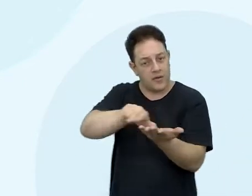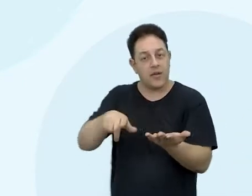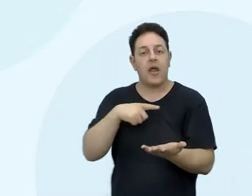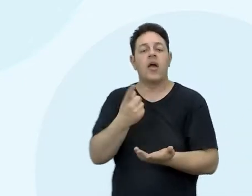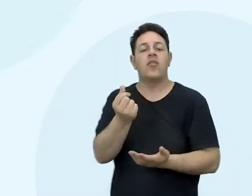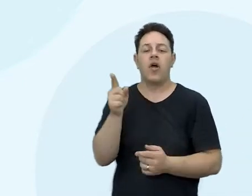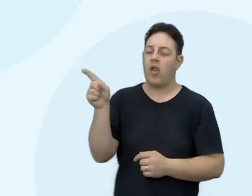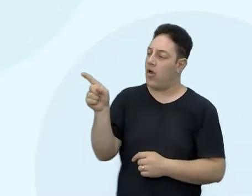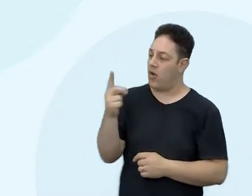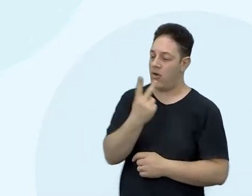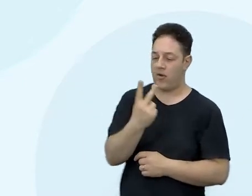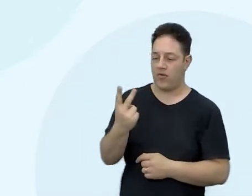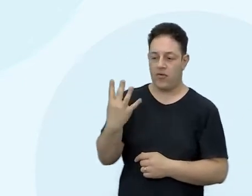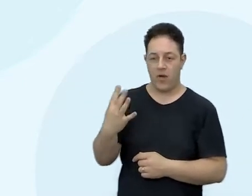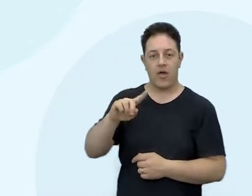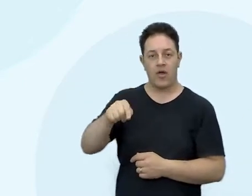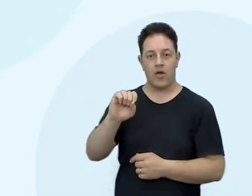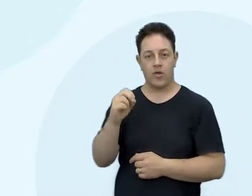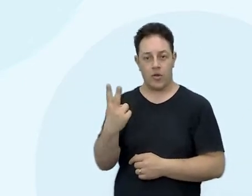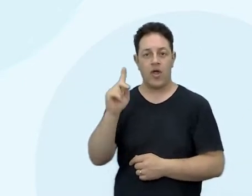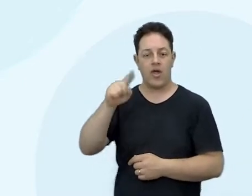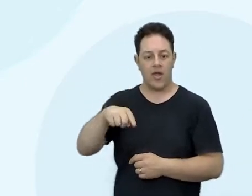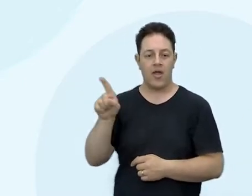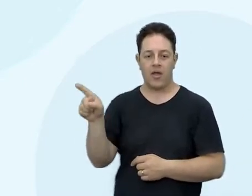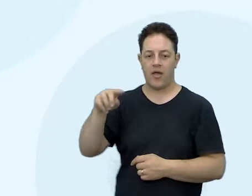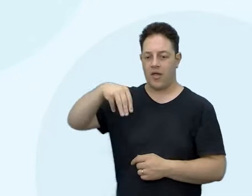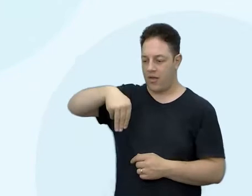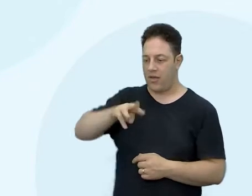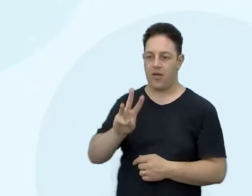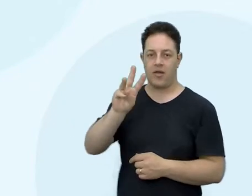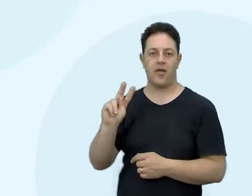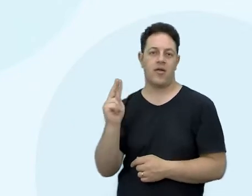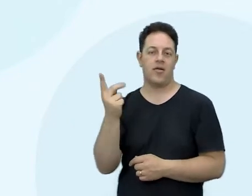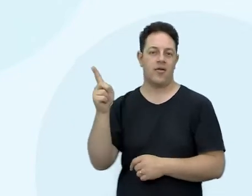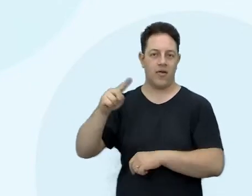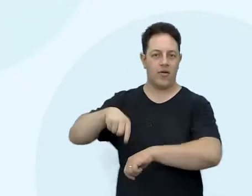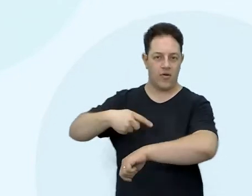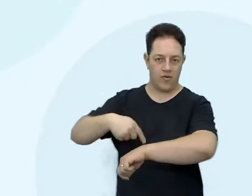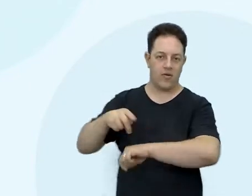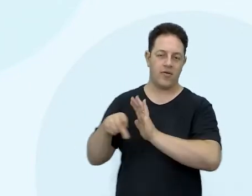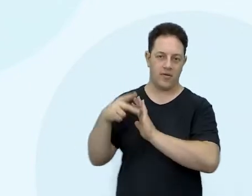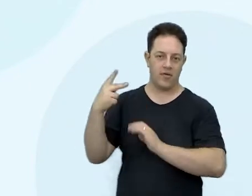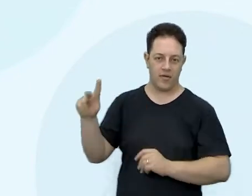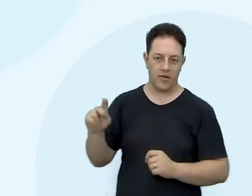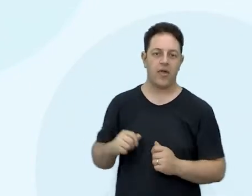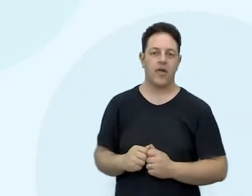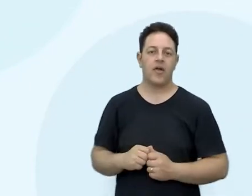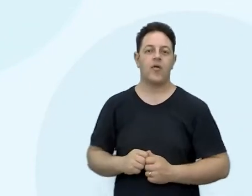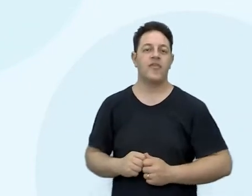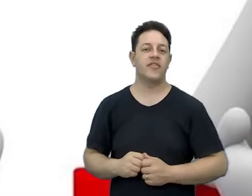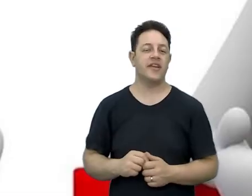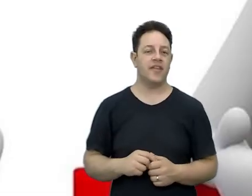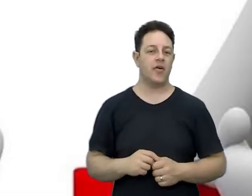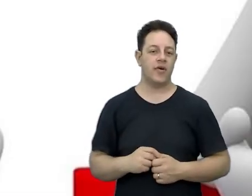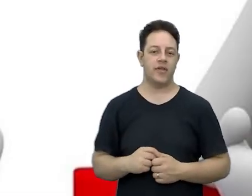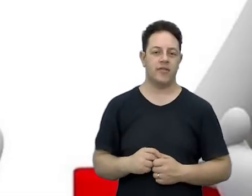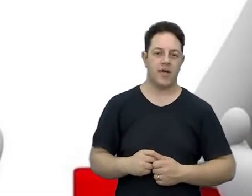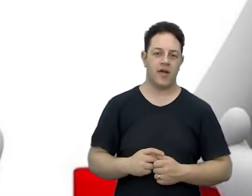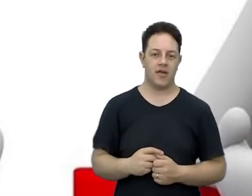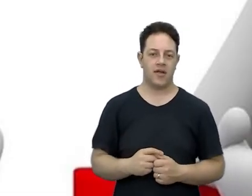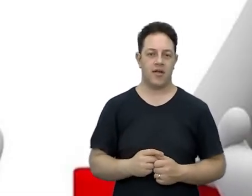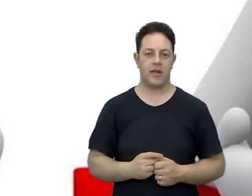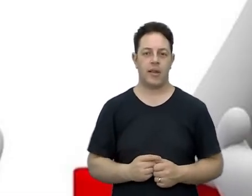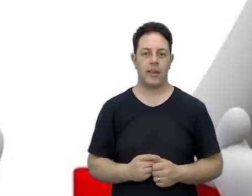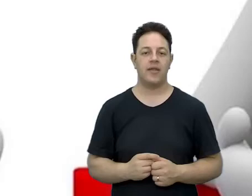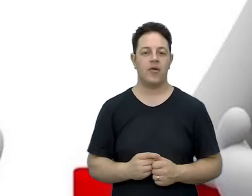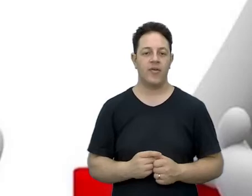isso, R$ 224,02 por megawatt-hora. Isso. Tá. Mega quer dizer 1 milhão. Tá? 1 milhão de megawatt-hora, tá